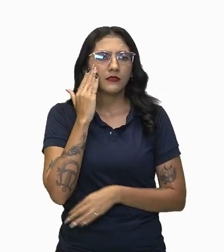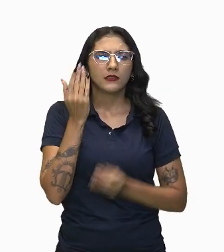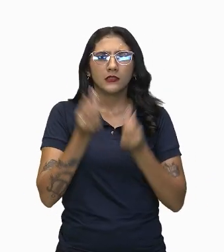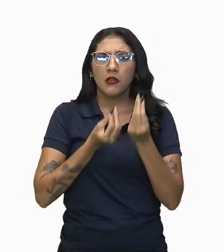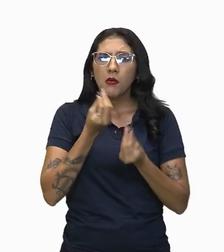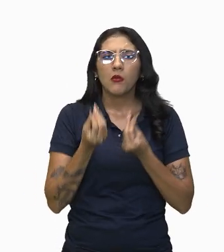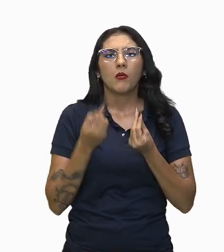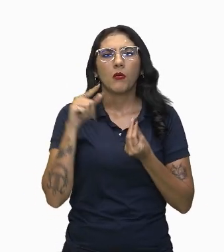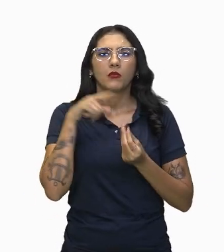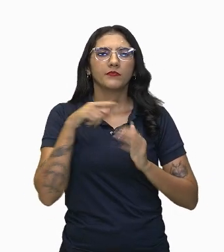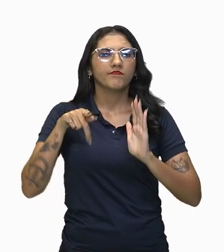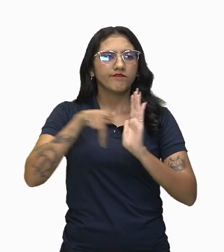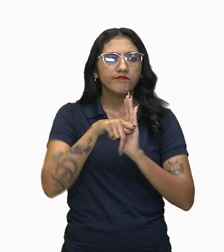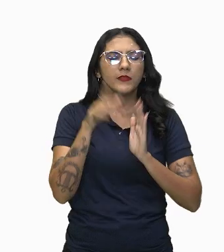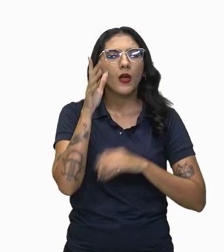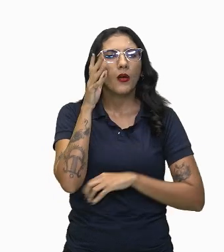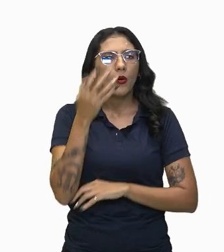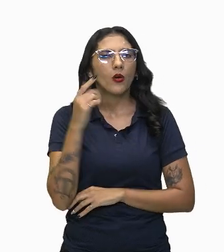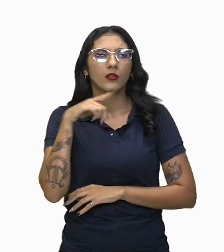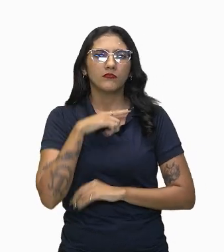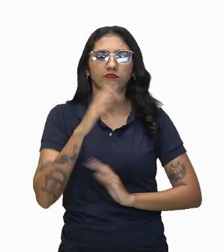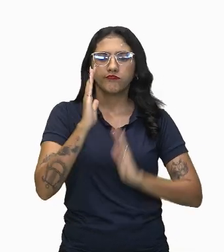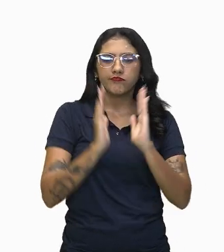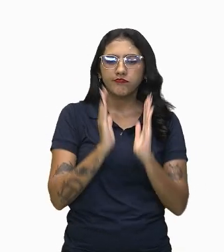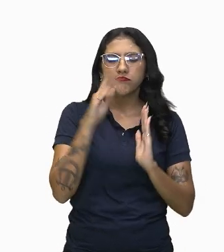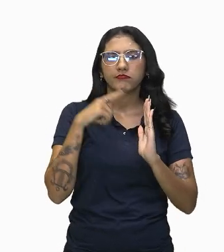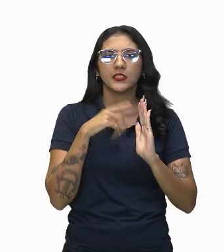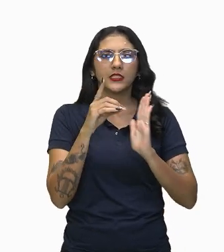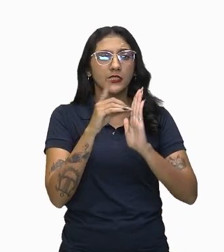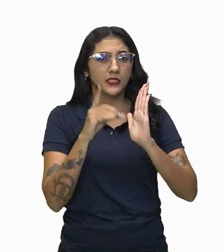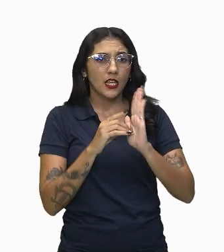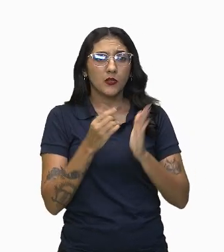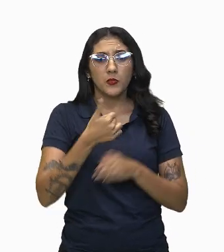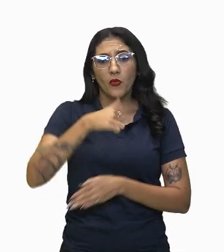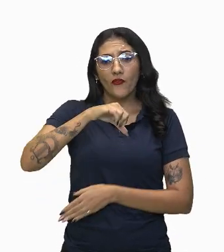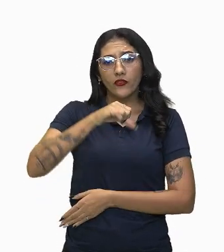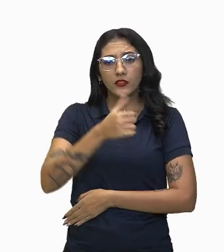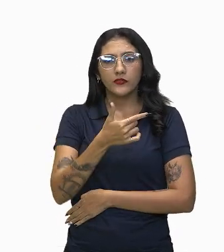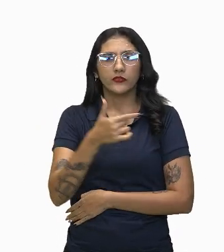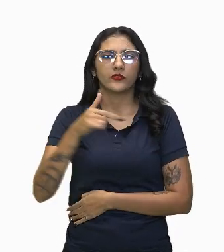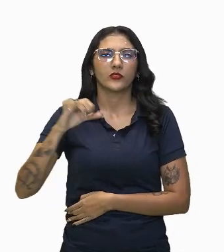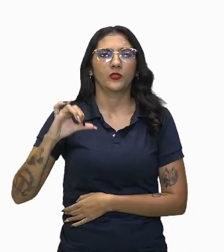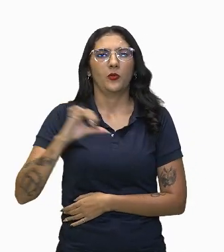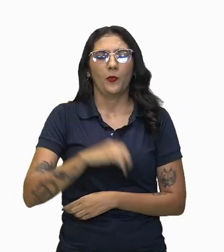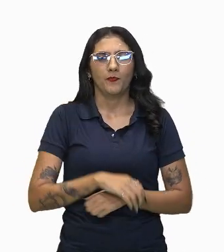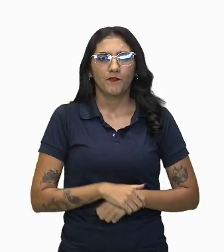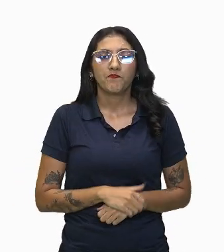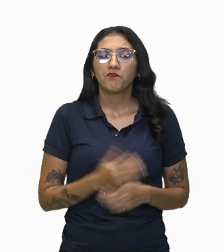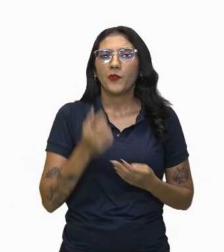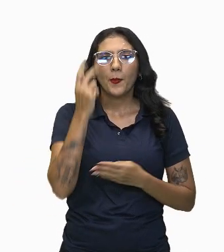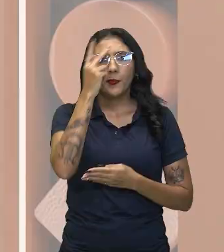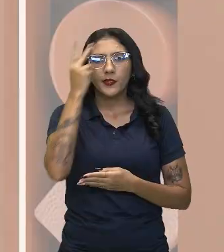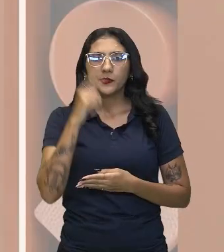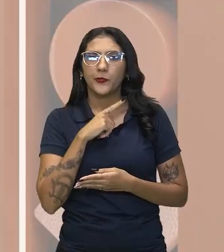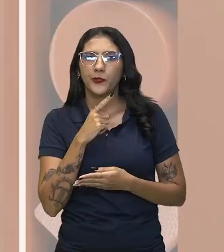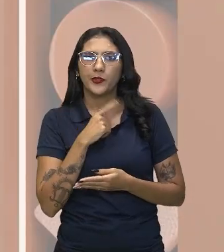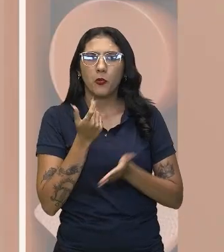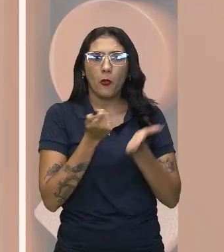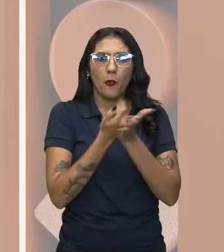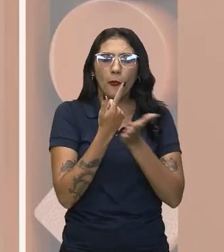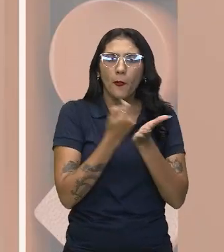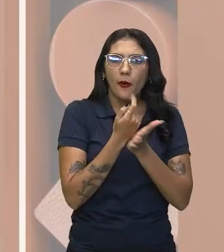que vai culminar com a Grande Depressão de 1929. As pessoas, elas vendiam, compravam a ação